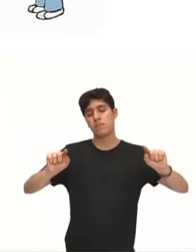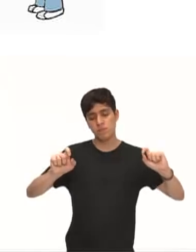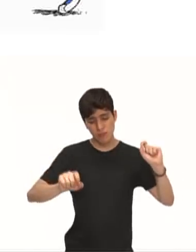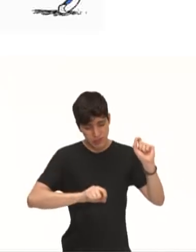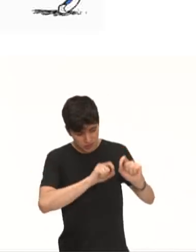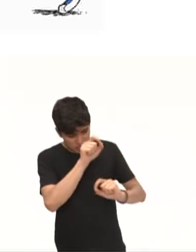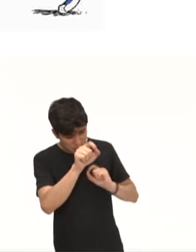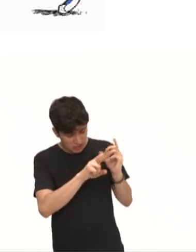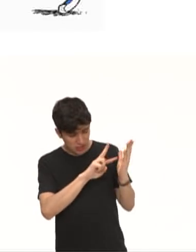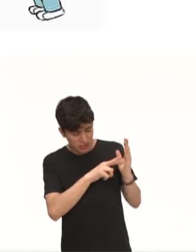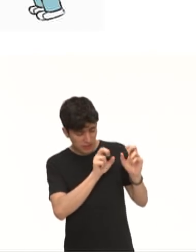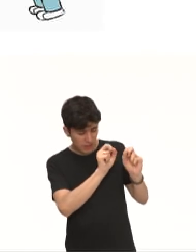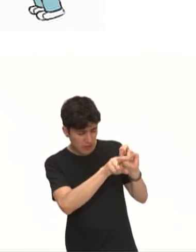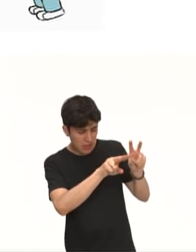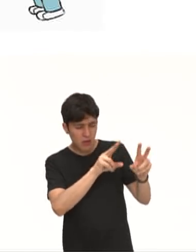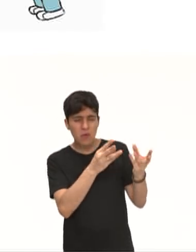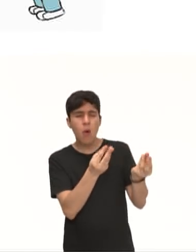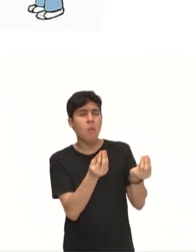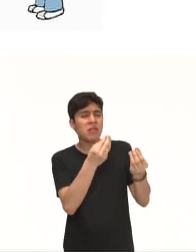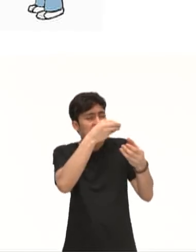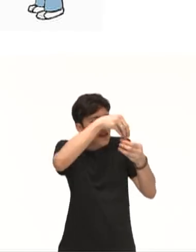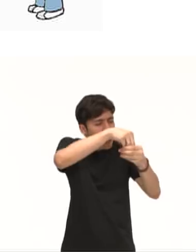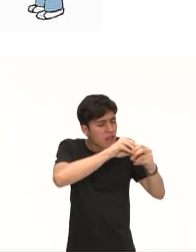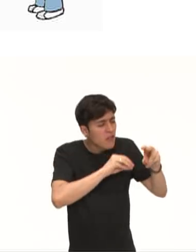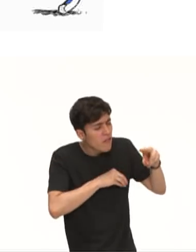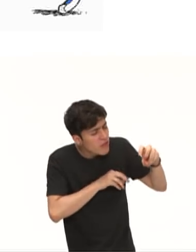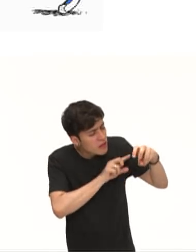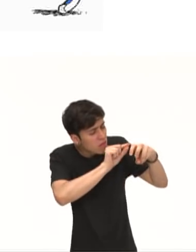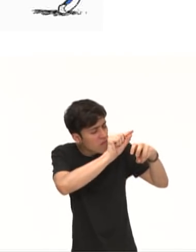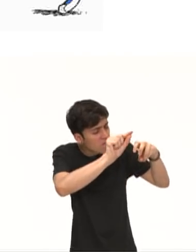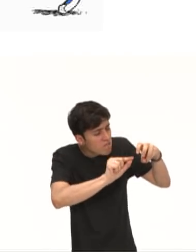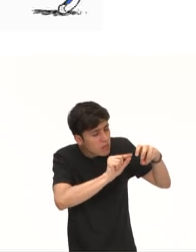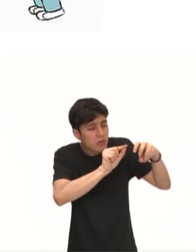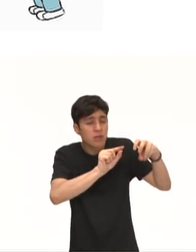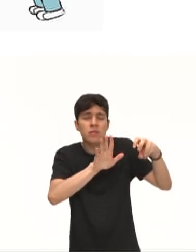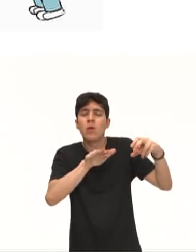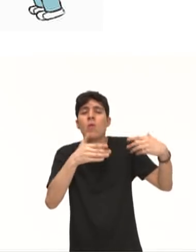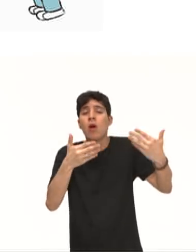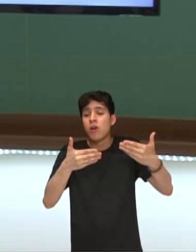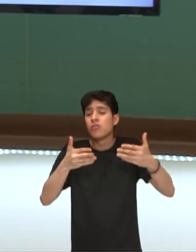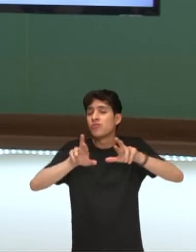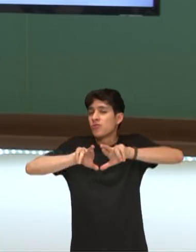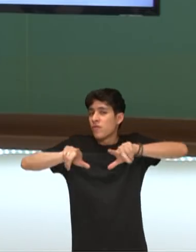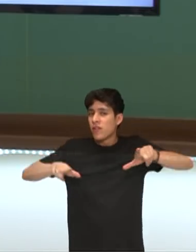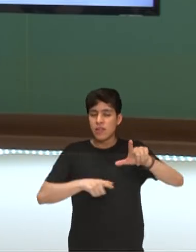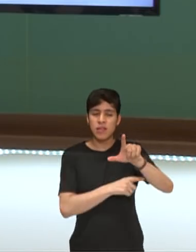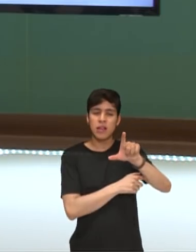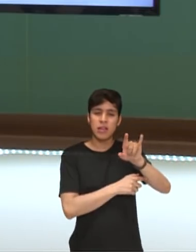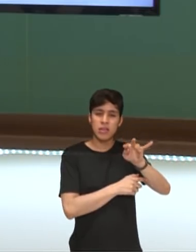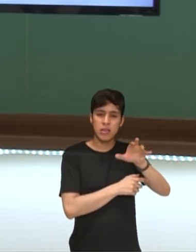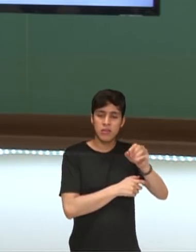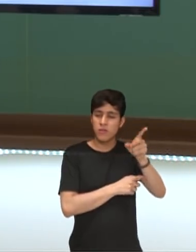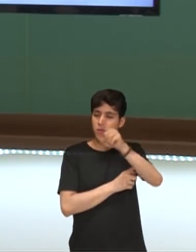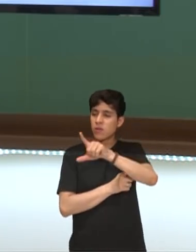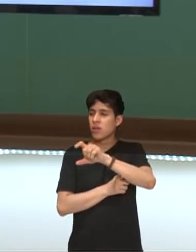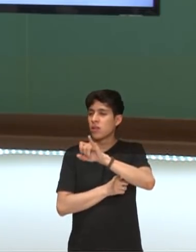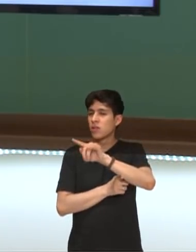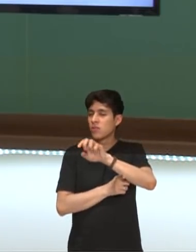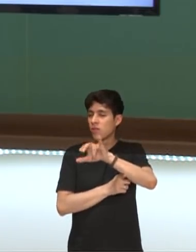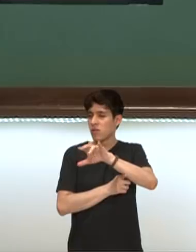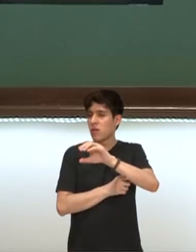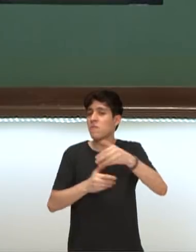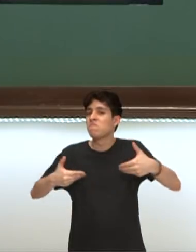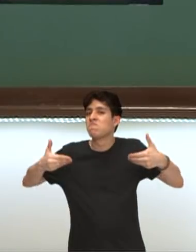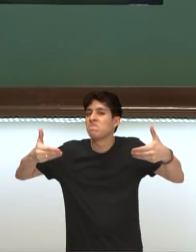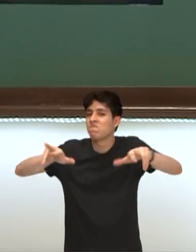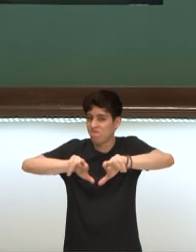os vírus, qual a morfologia dos vírus e a diferença entre o ciclo lítico e lisogênico presente nos bacteriófagos. Tá?